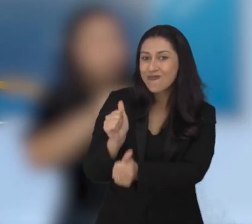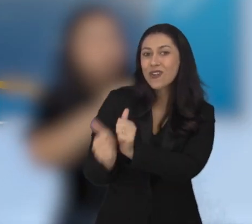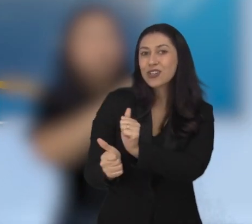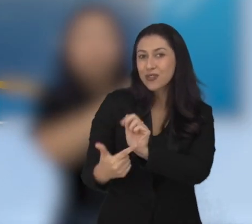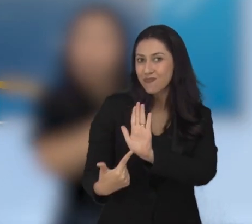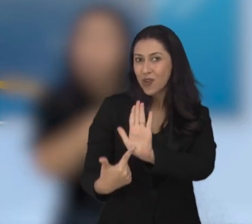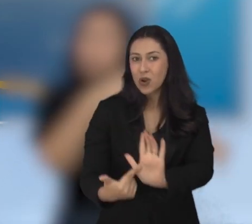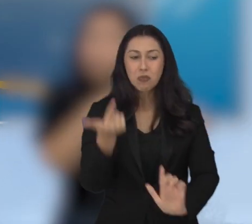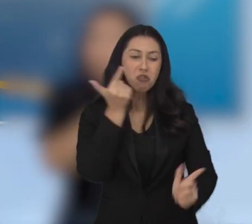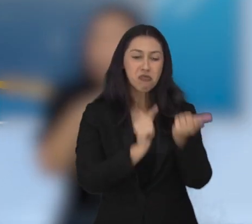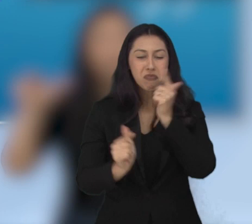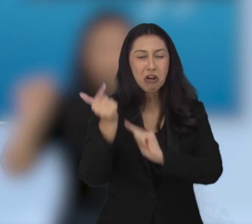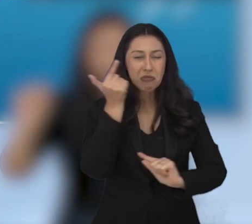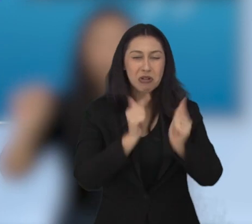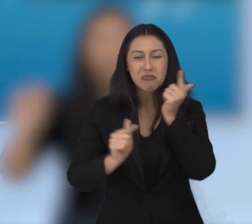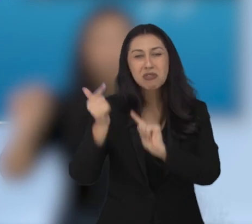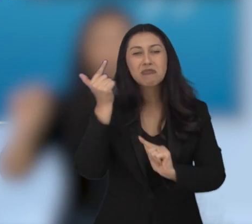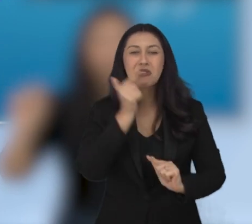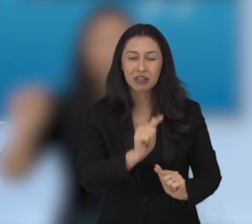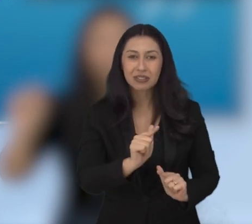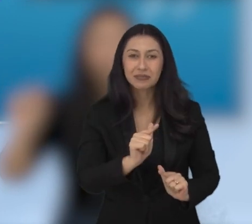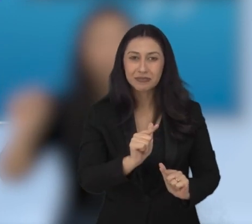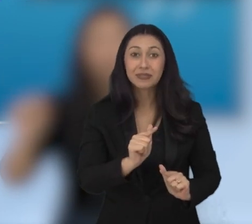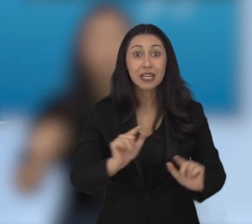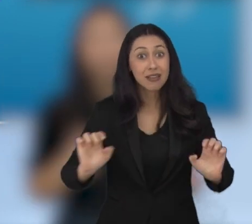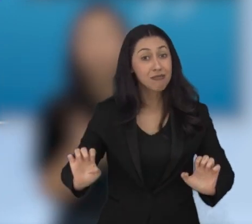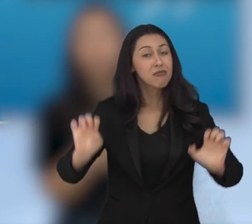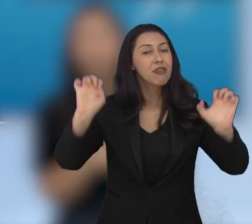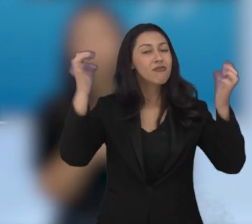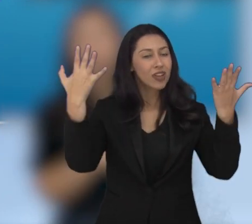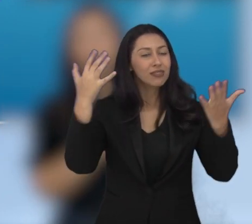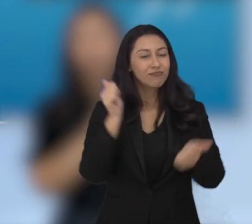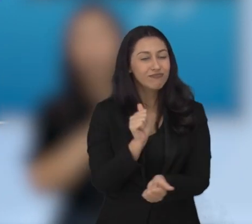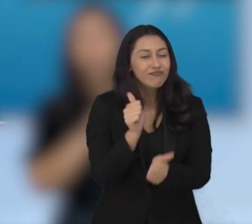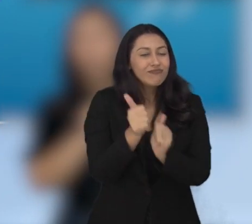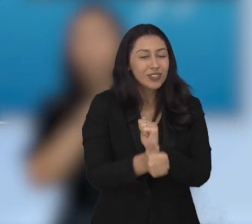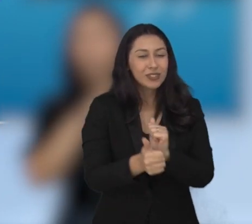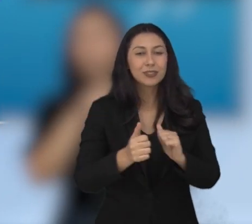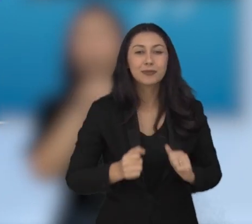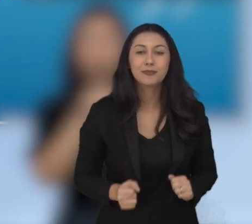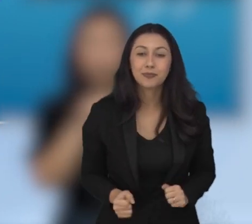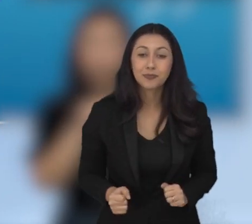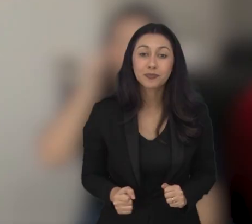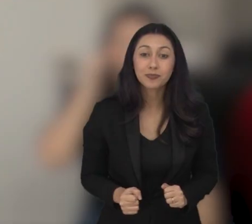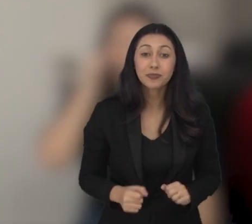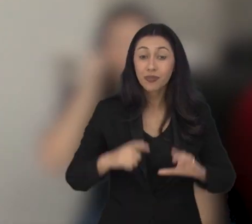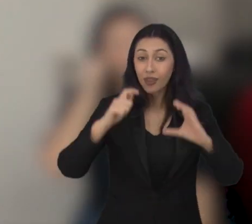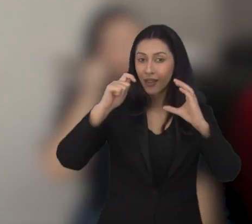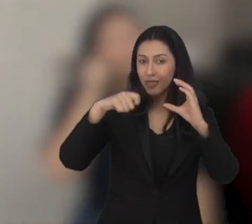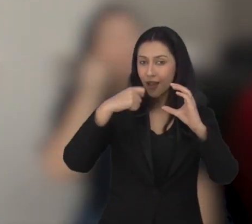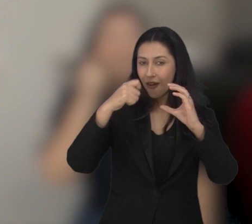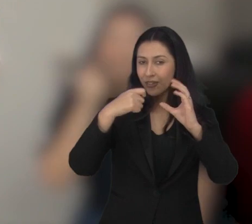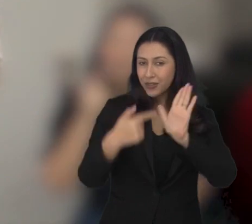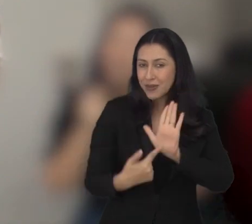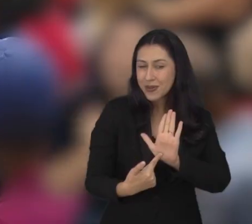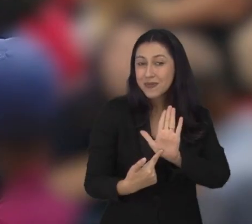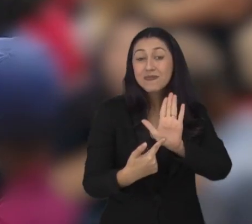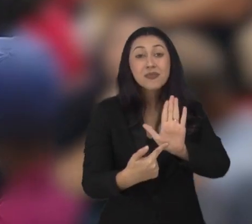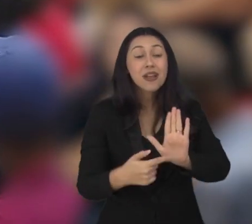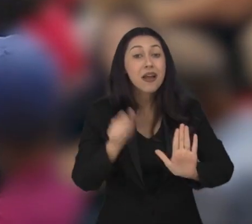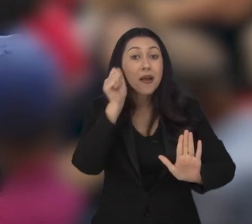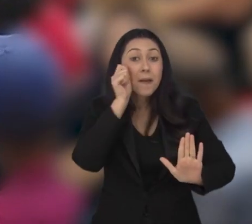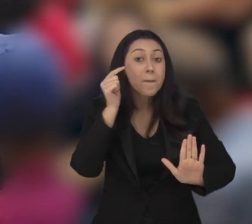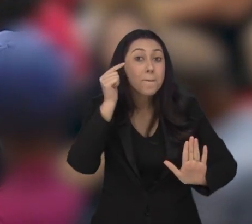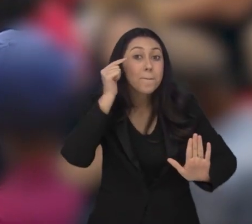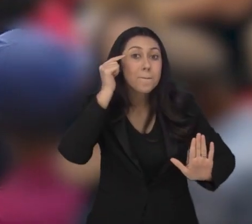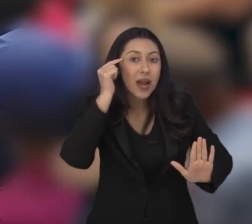e destacou conquista de atletas na área e eventos esportivos pautados em causas sociais. Em um vídeo exibido na